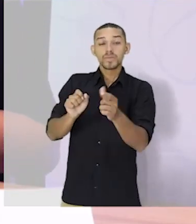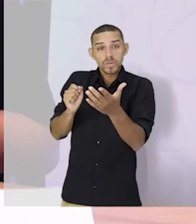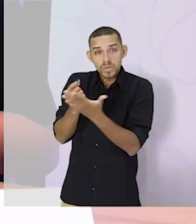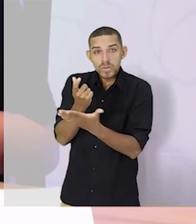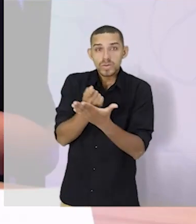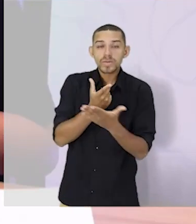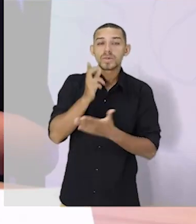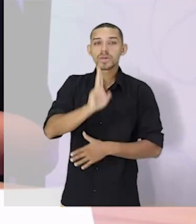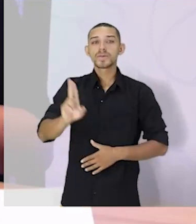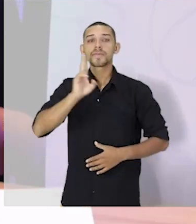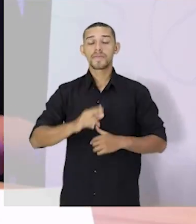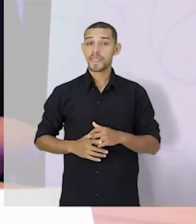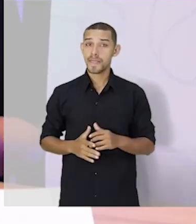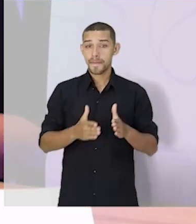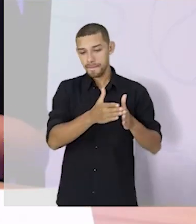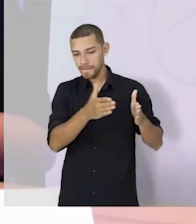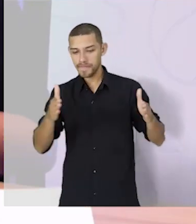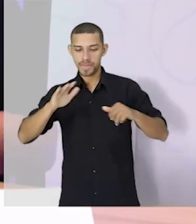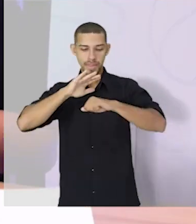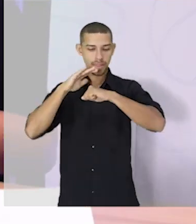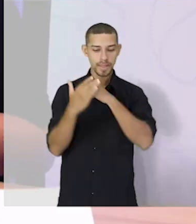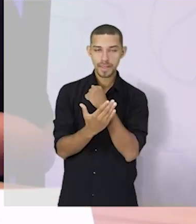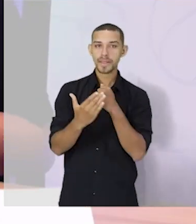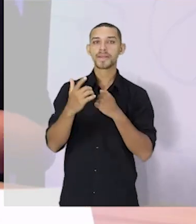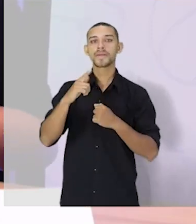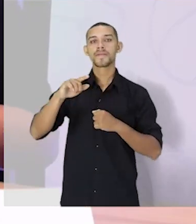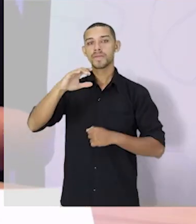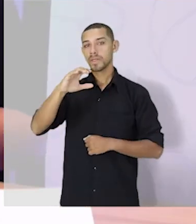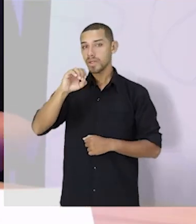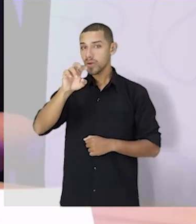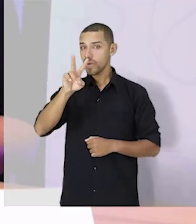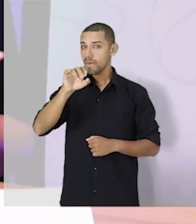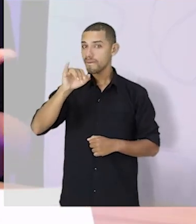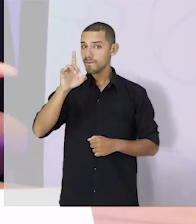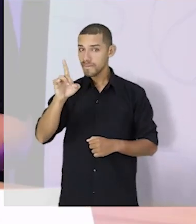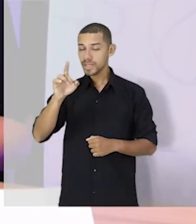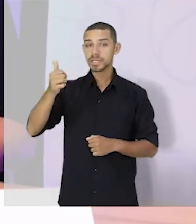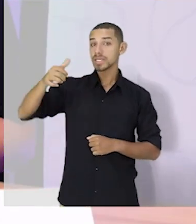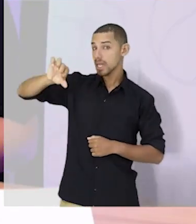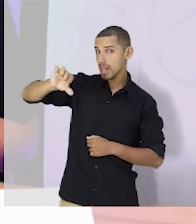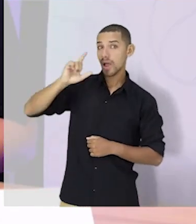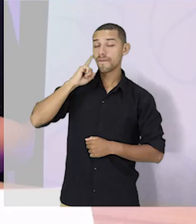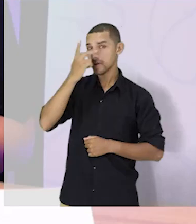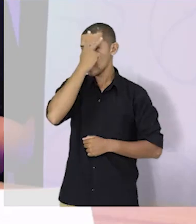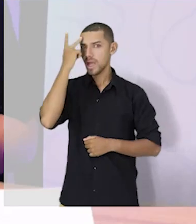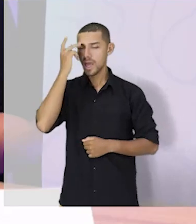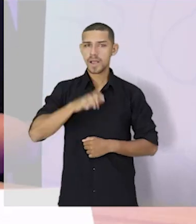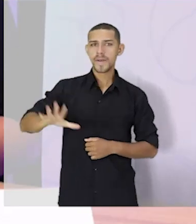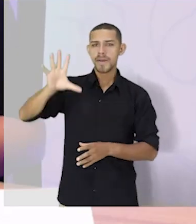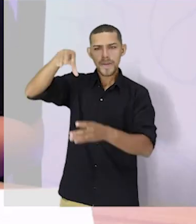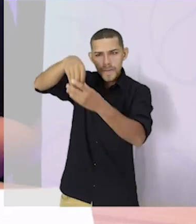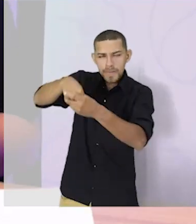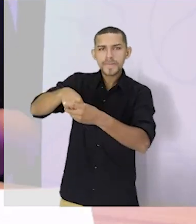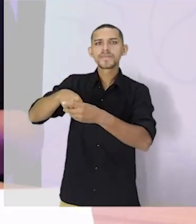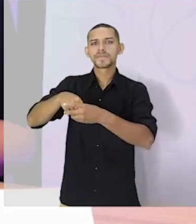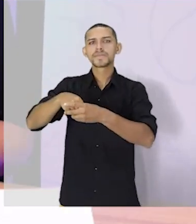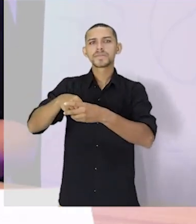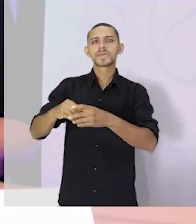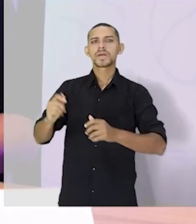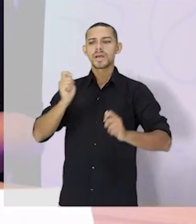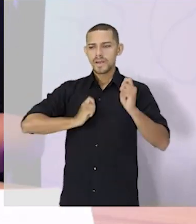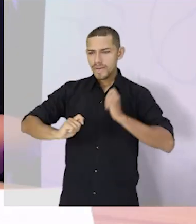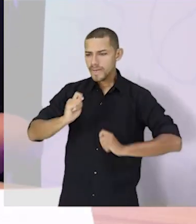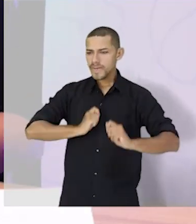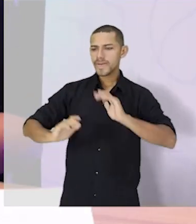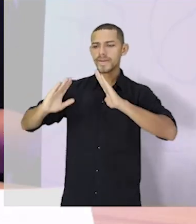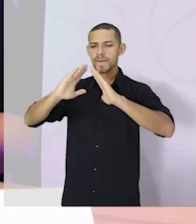E durante a pandemia, né, da Covid-19, as pessoas passavam boa parte do seu tempo dentro das suas casas, ociosas,